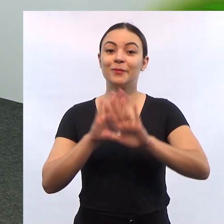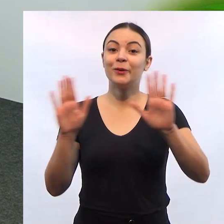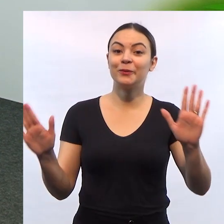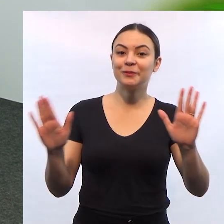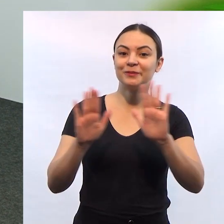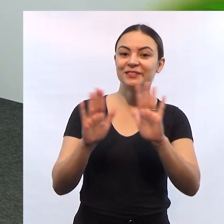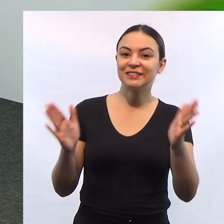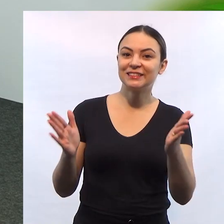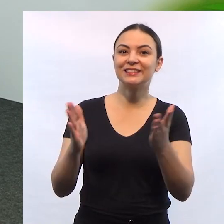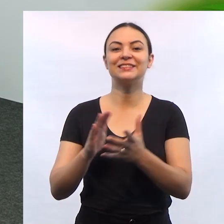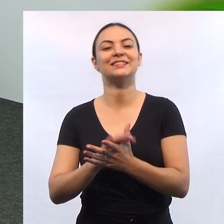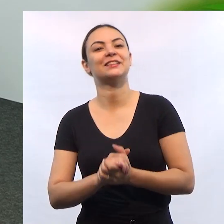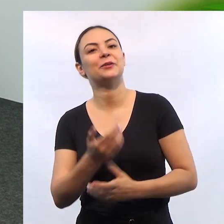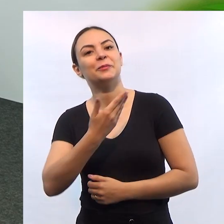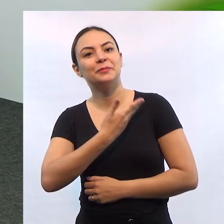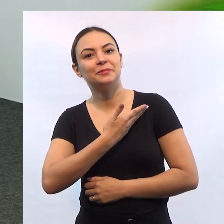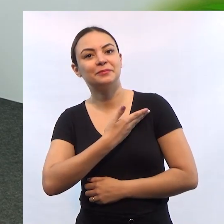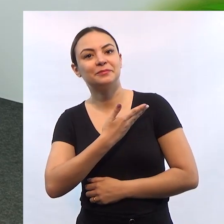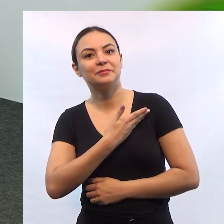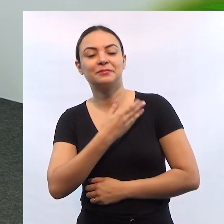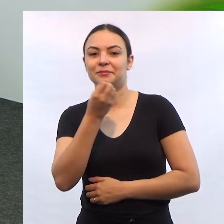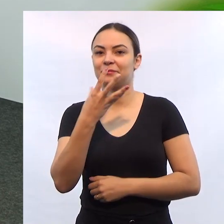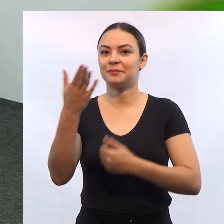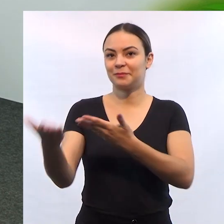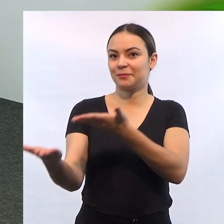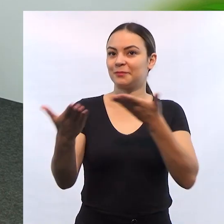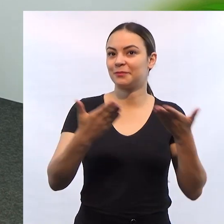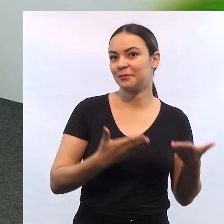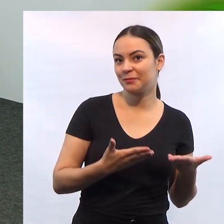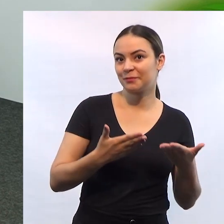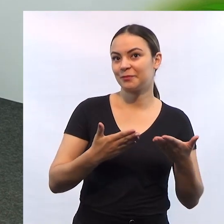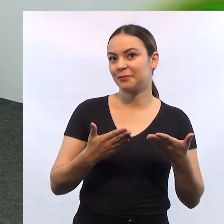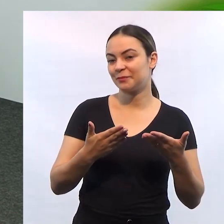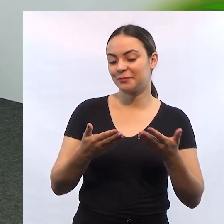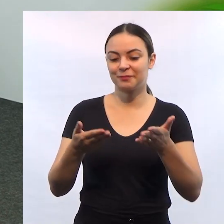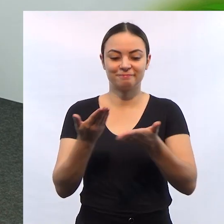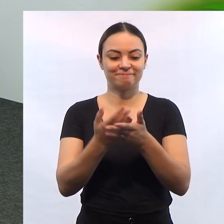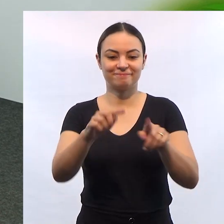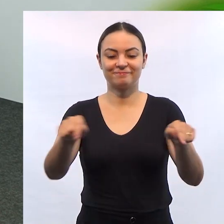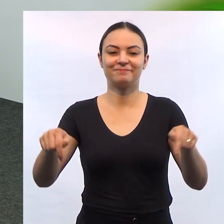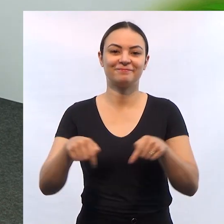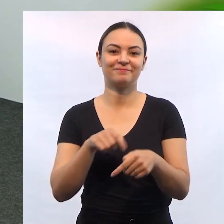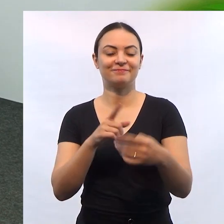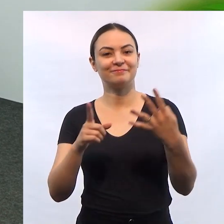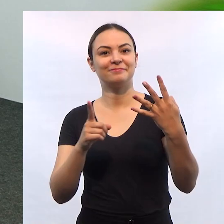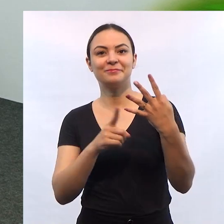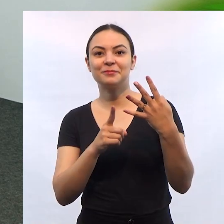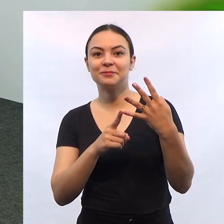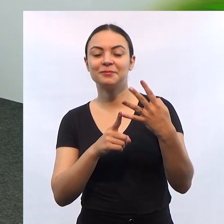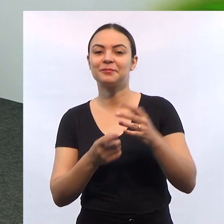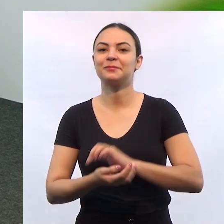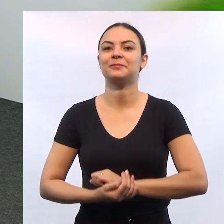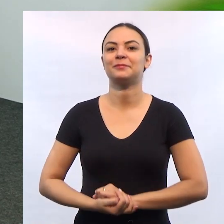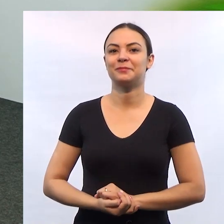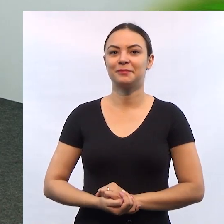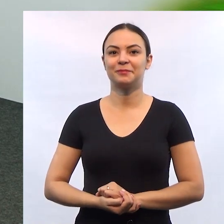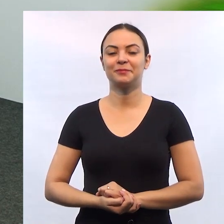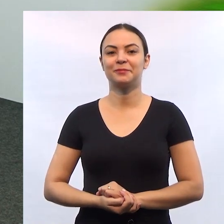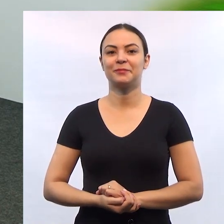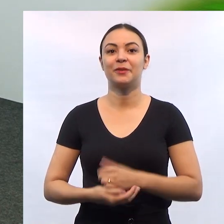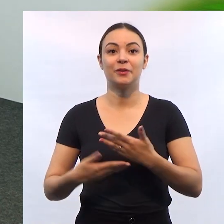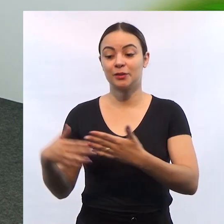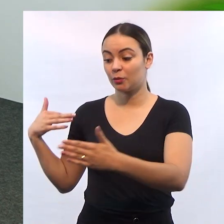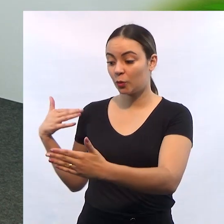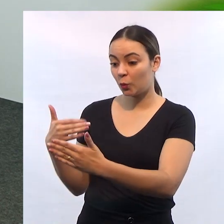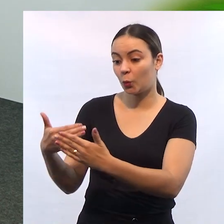Olá, meu querido, olá, minha querida, seja muito bem-vindo à nossa unidade 4. Meu querido, estamos chegando aí da metade